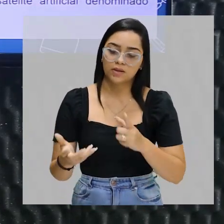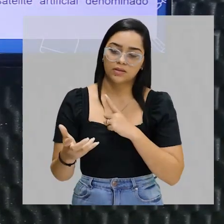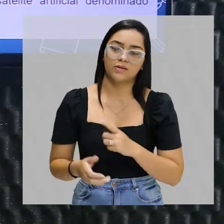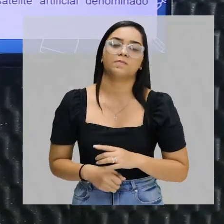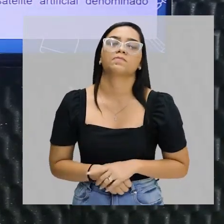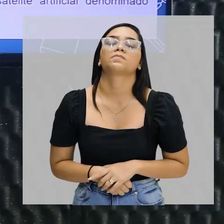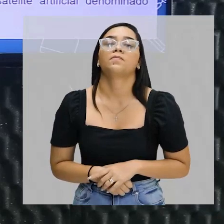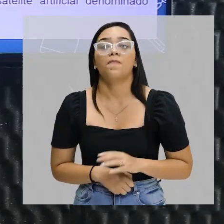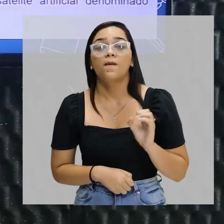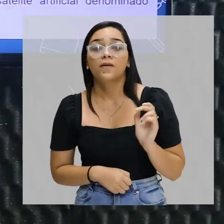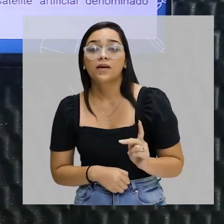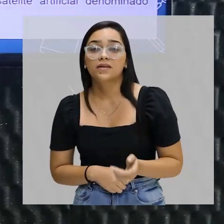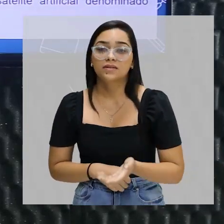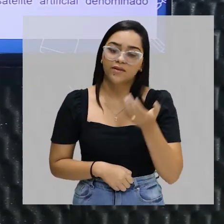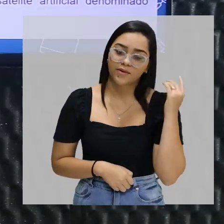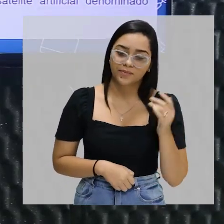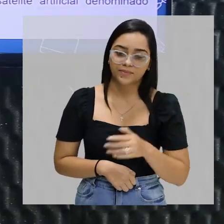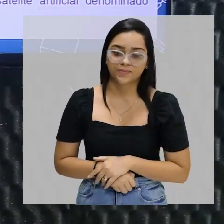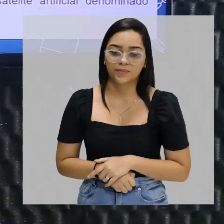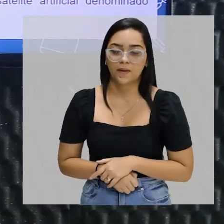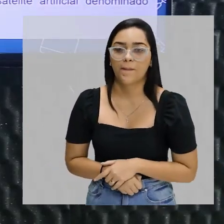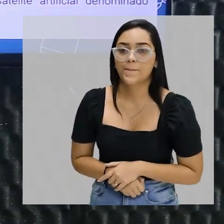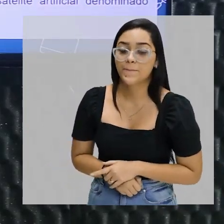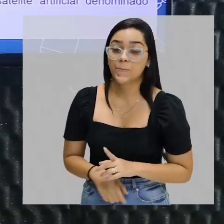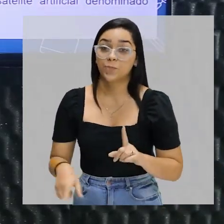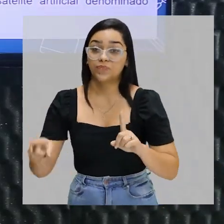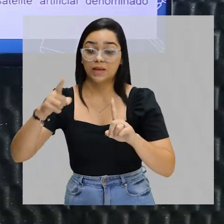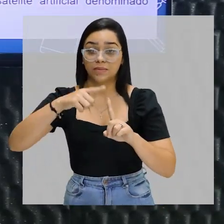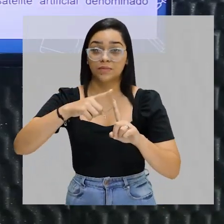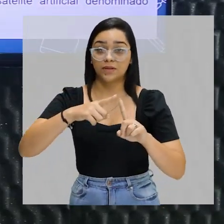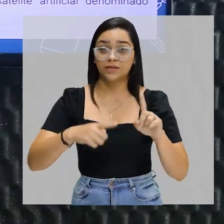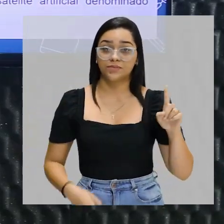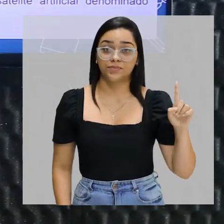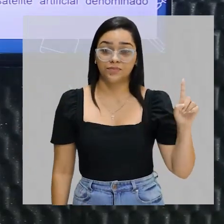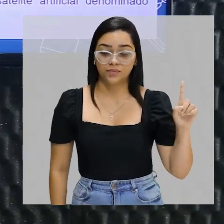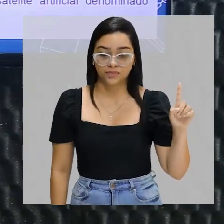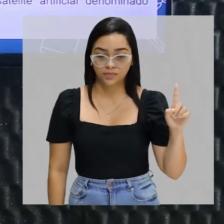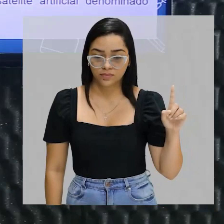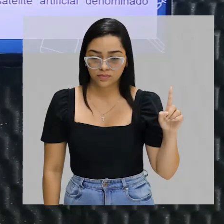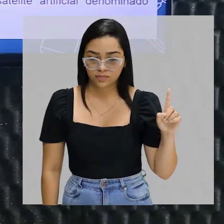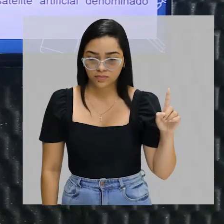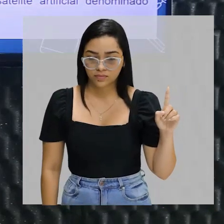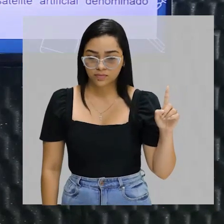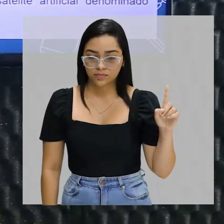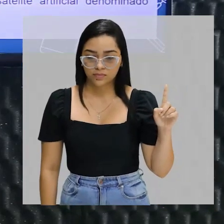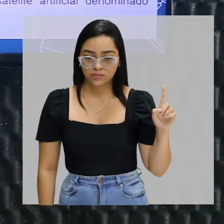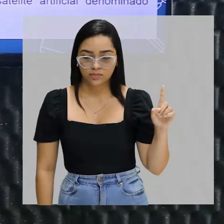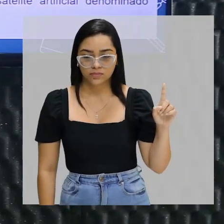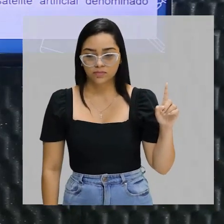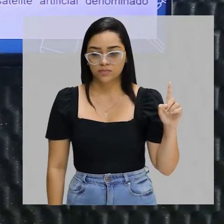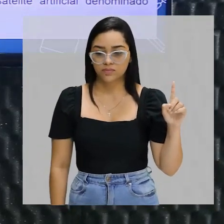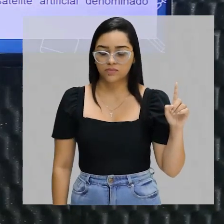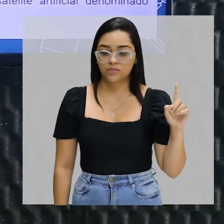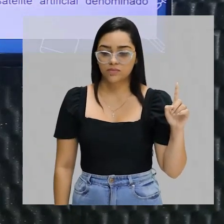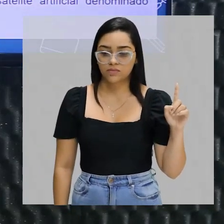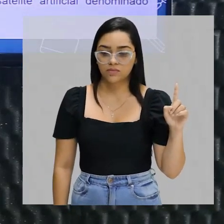rivalidade Bacana Então bora para as alternativas olha o que a primeira te diz a guerra da Coreia de 1950 a